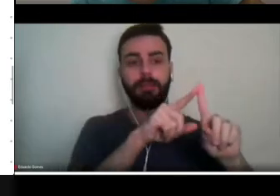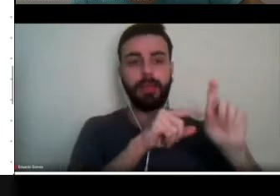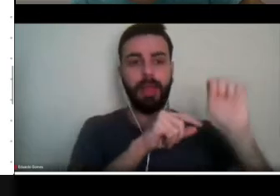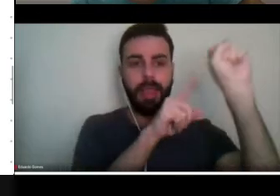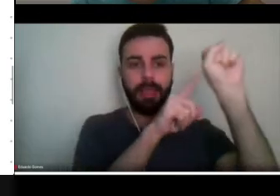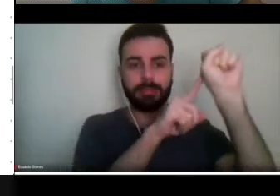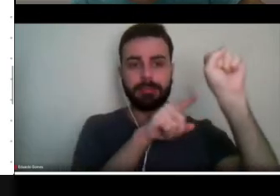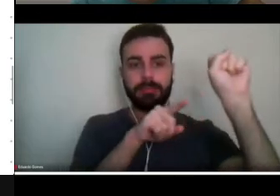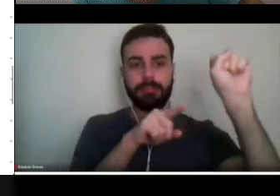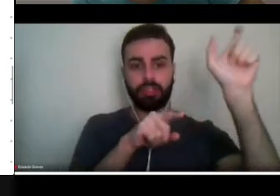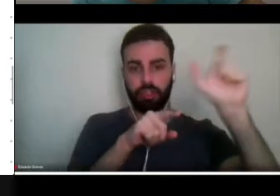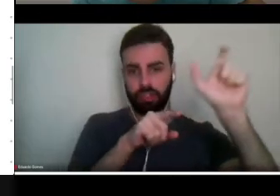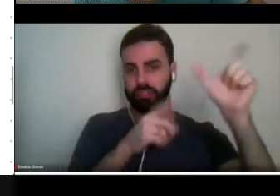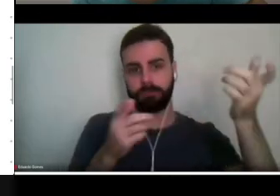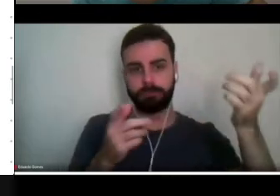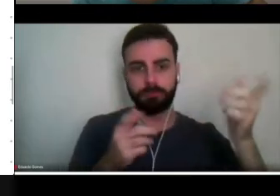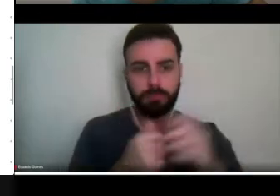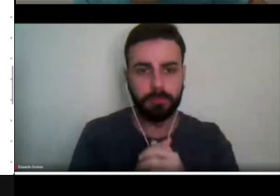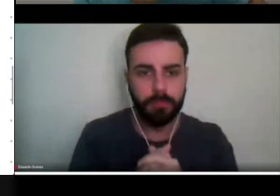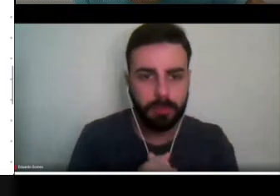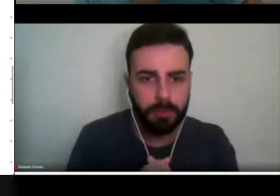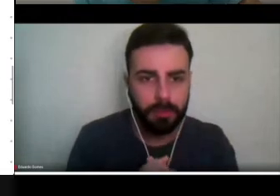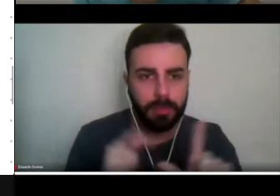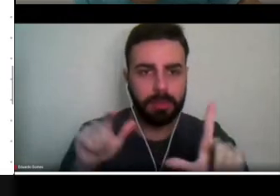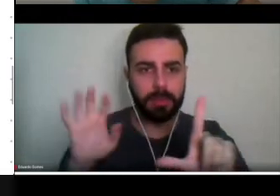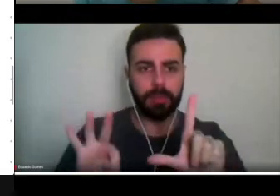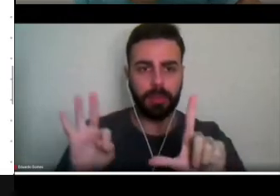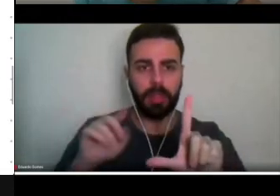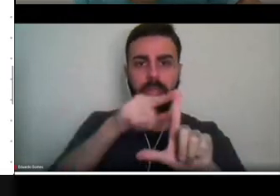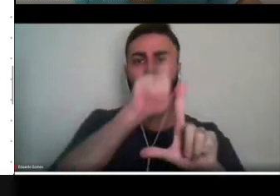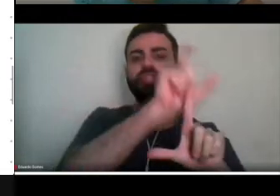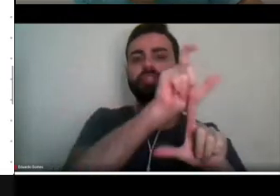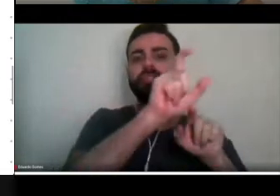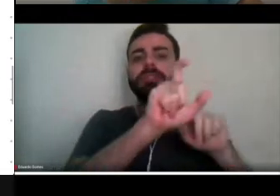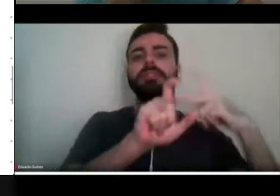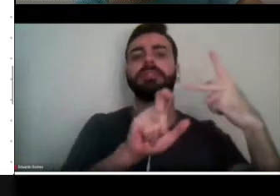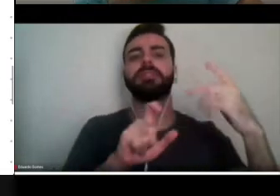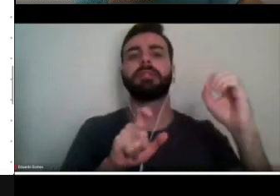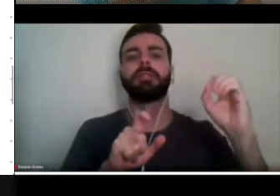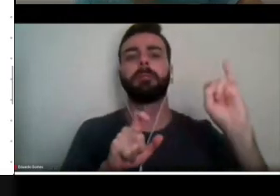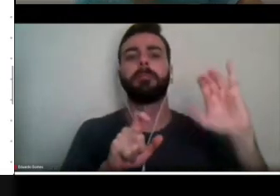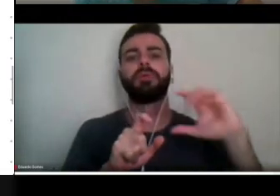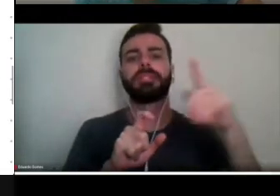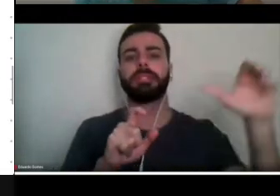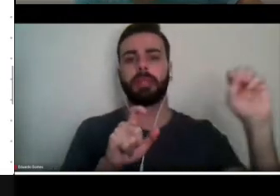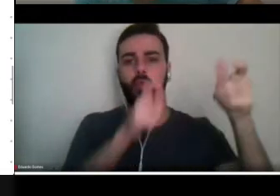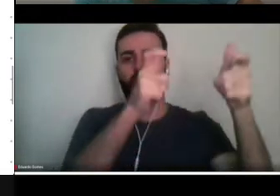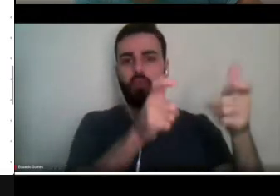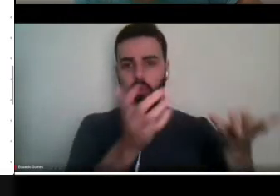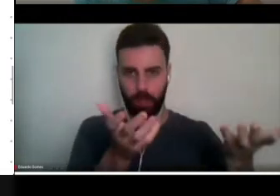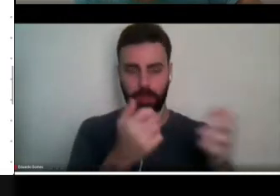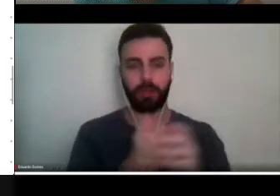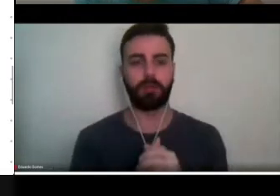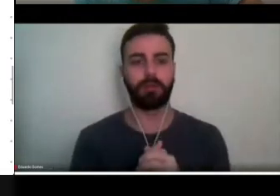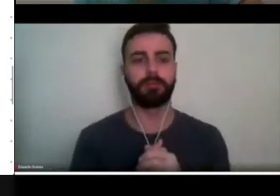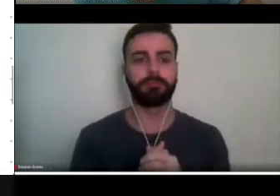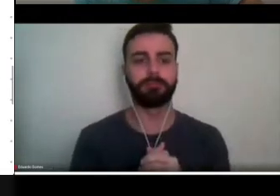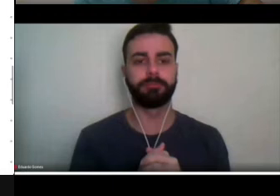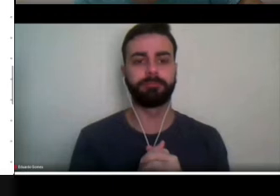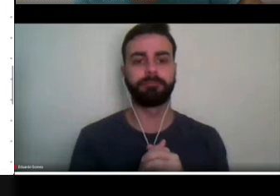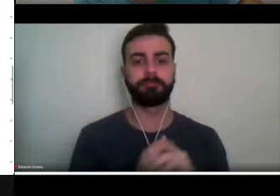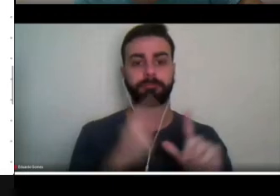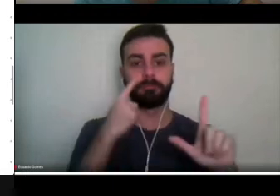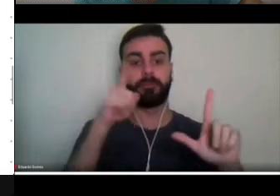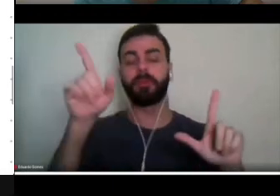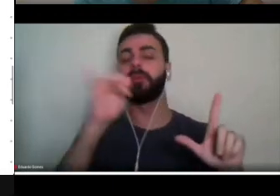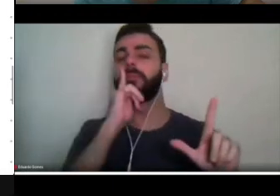porque a inclinação é positiva, tá vendo? Então, por exemplo, em t igual a zero, aqui, ó, é o esquema do movimento.